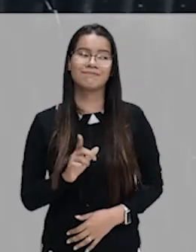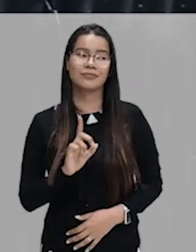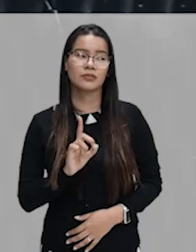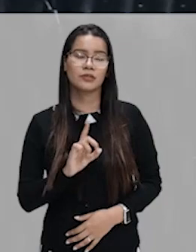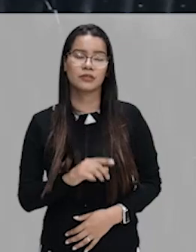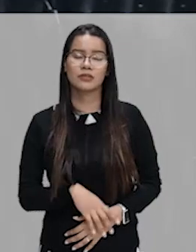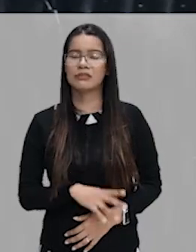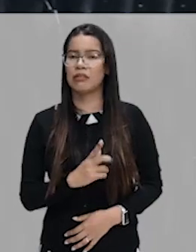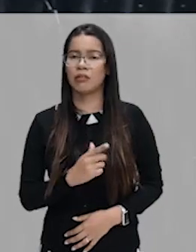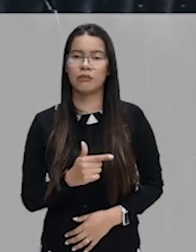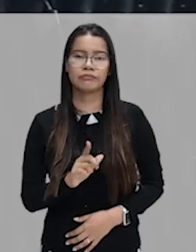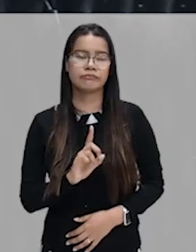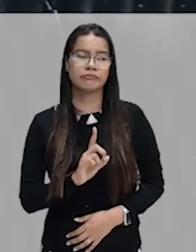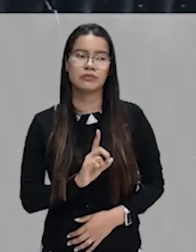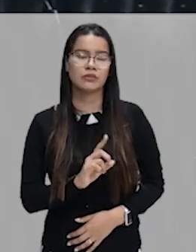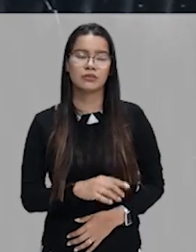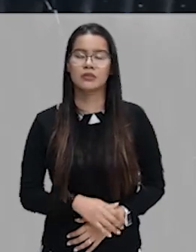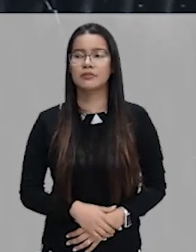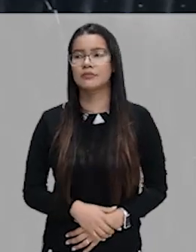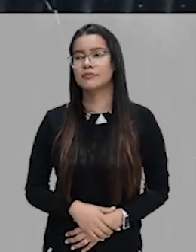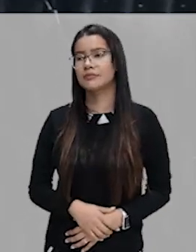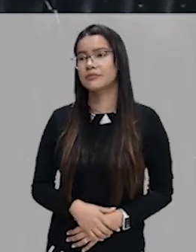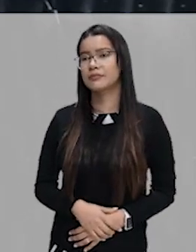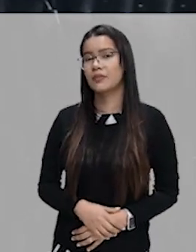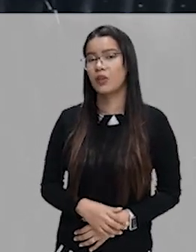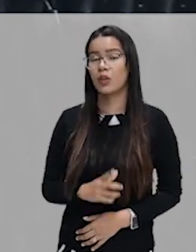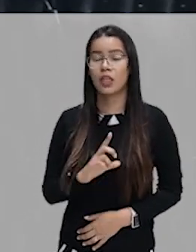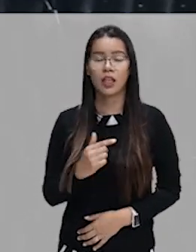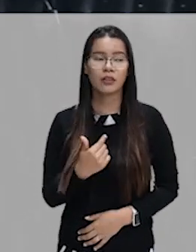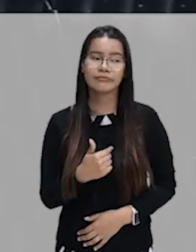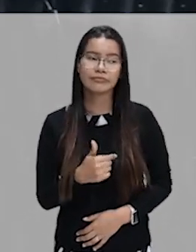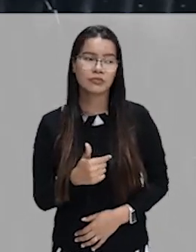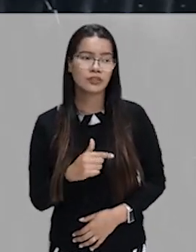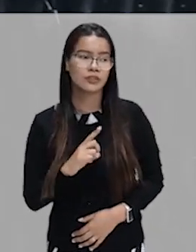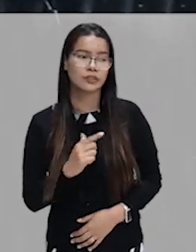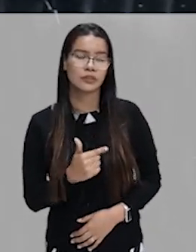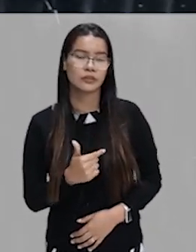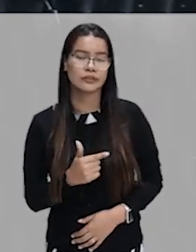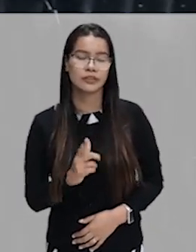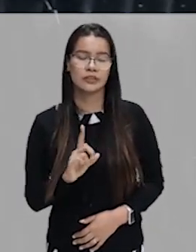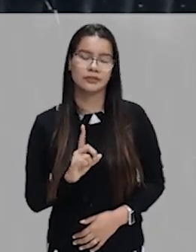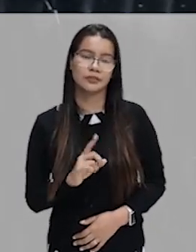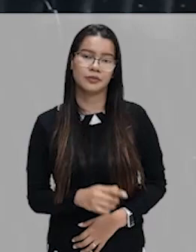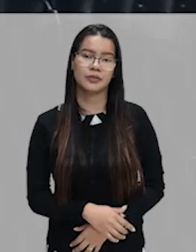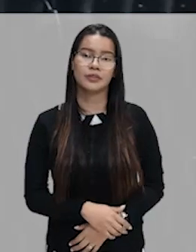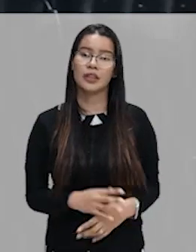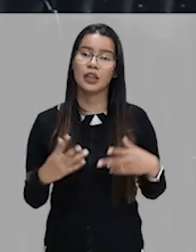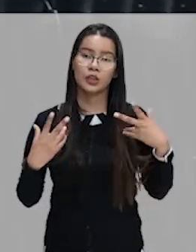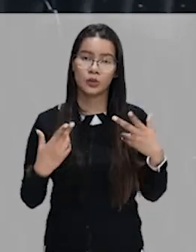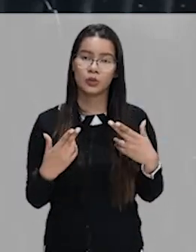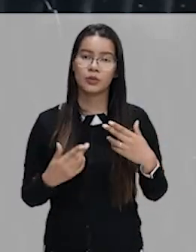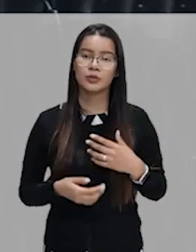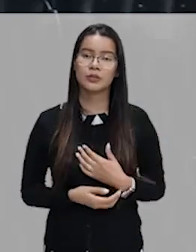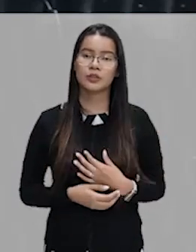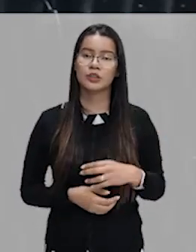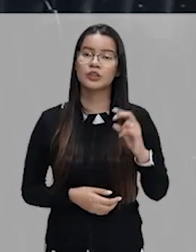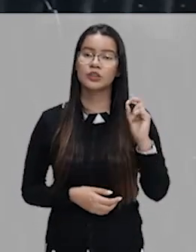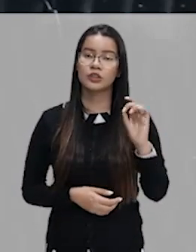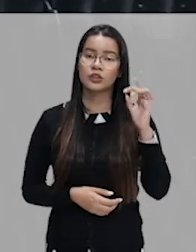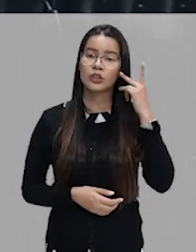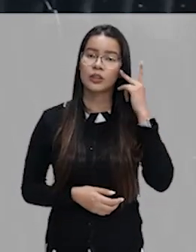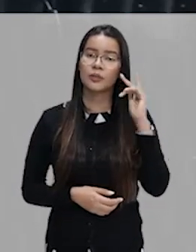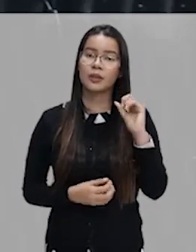wasn't. Não, não havia. Ou não houve. No, there weren't, a mesma coisa, só que